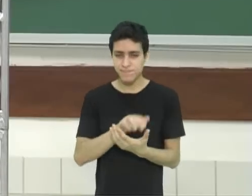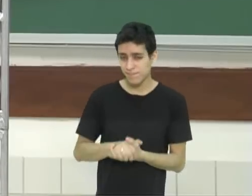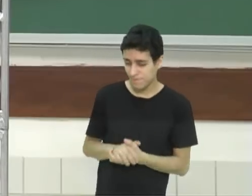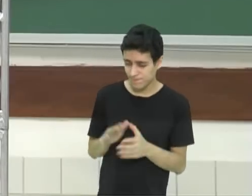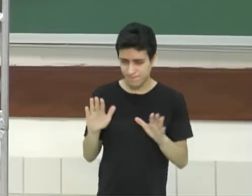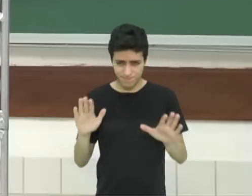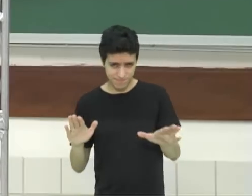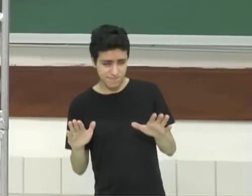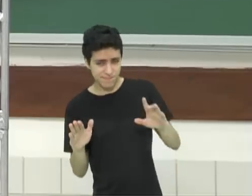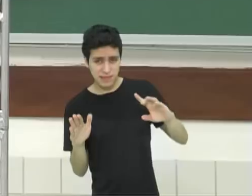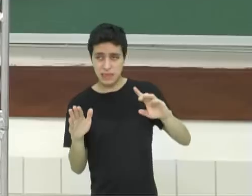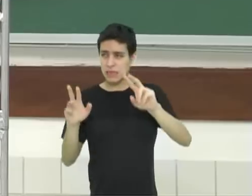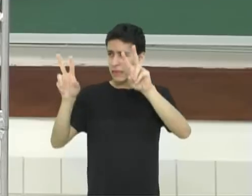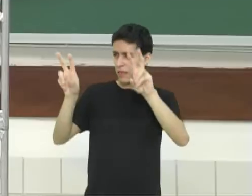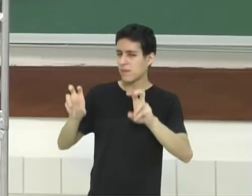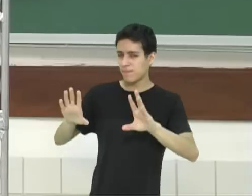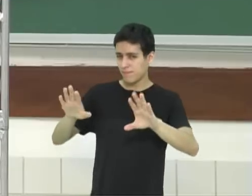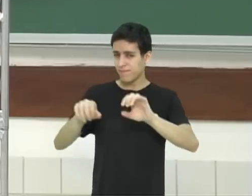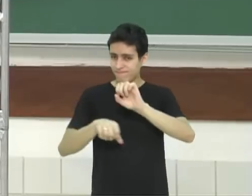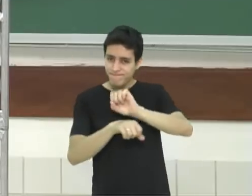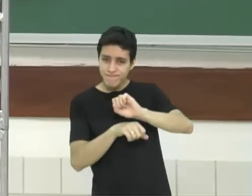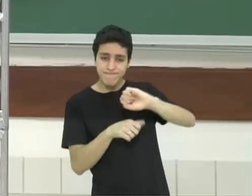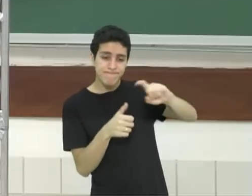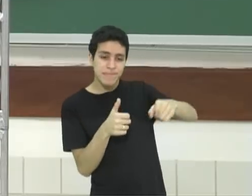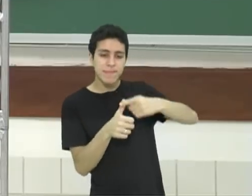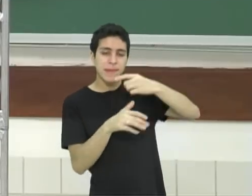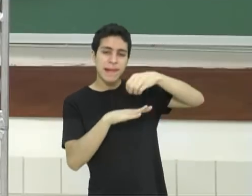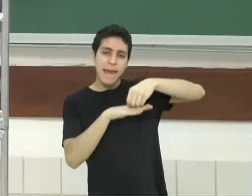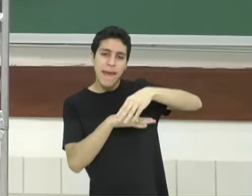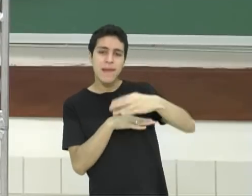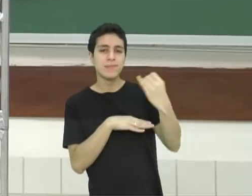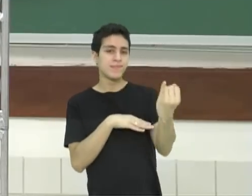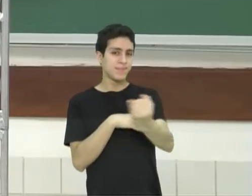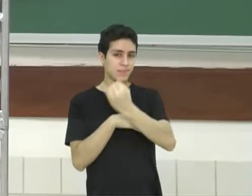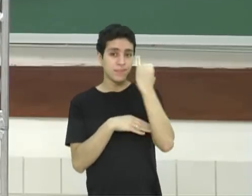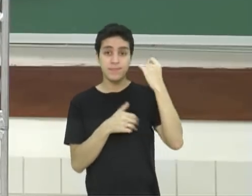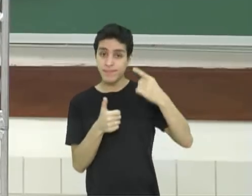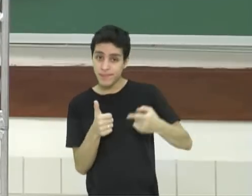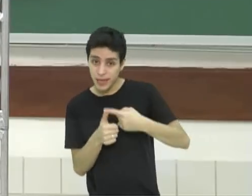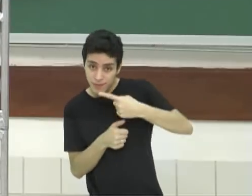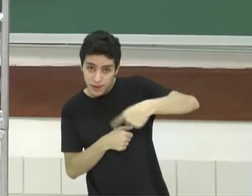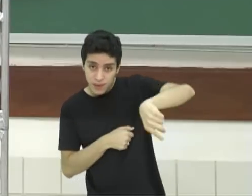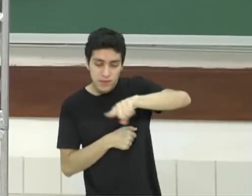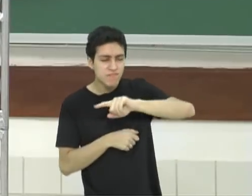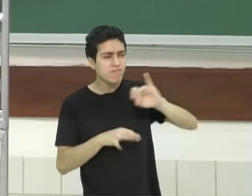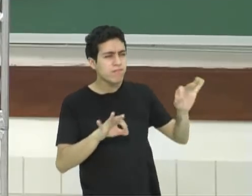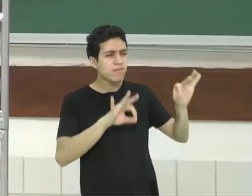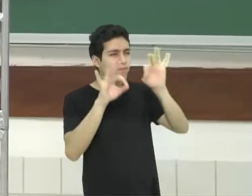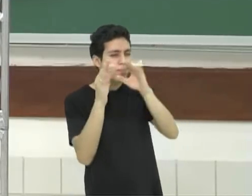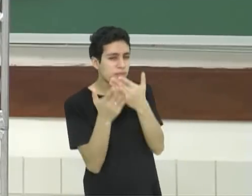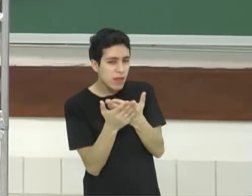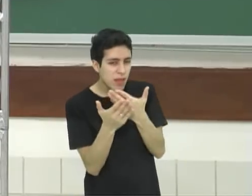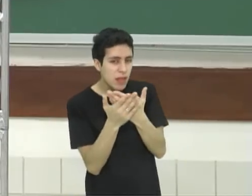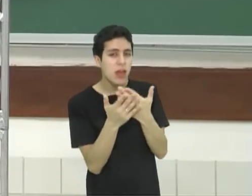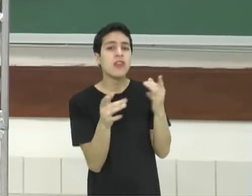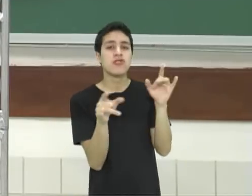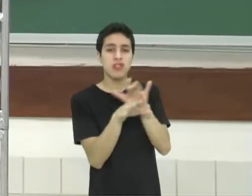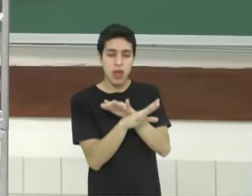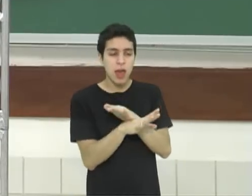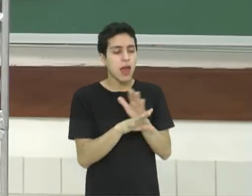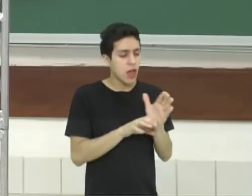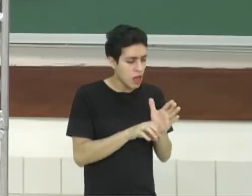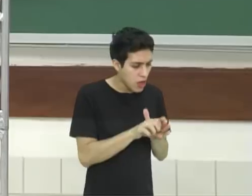sobre o tema da nossa aula, vamos aos recadinhos importantes aí para vocês. Primeiro, assista às aulas Paraná. Depois, acesse o Google Classroom,